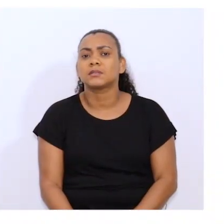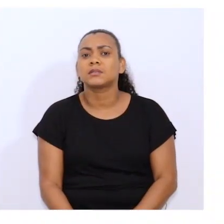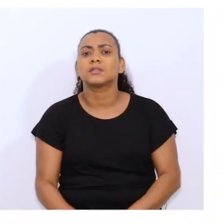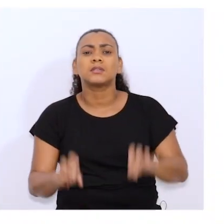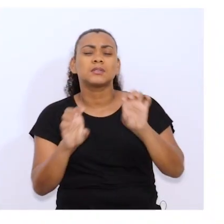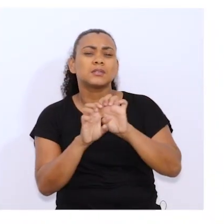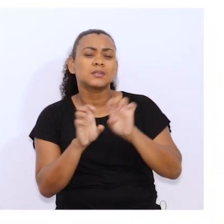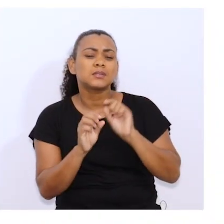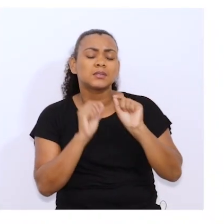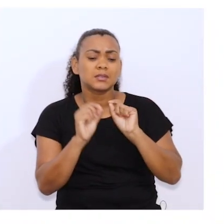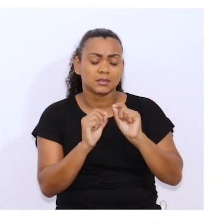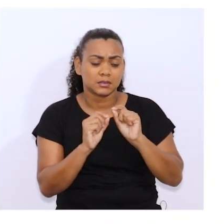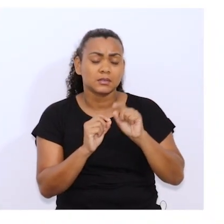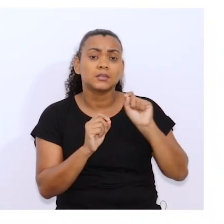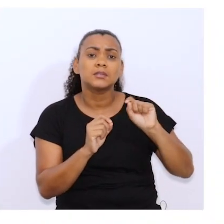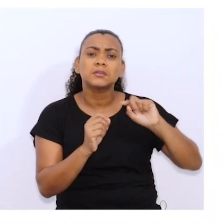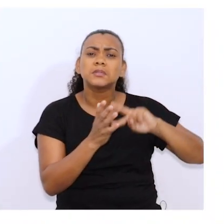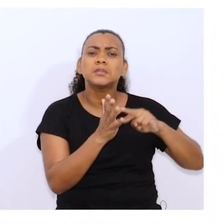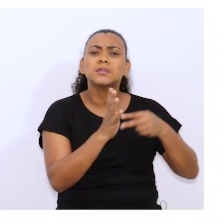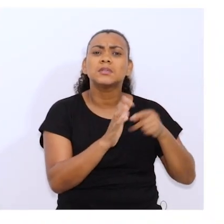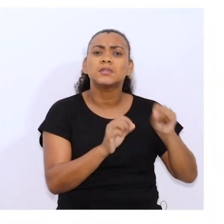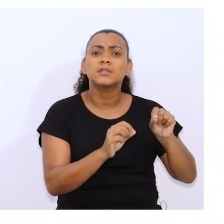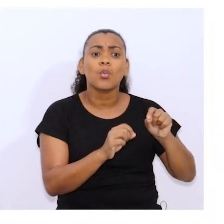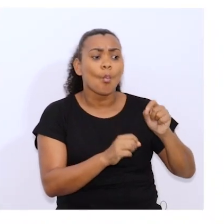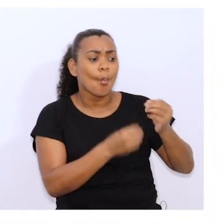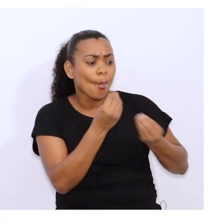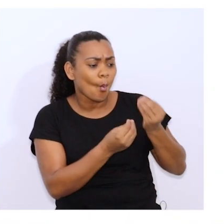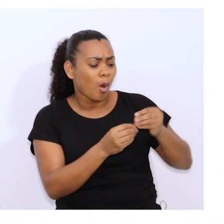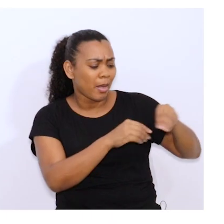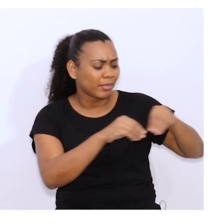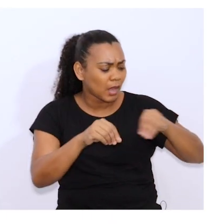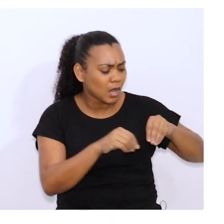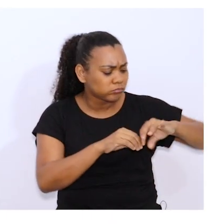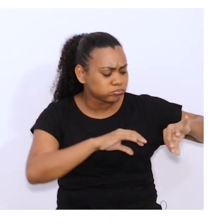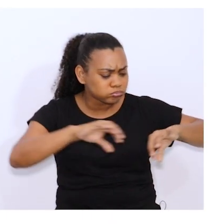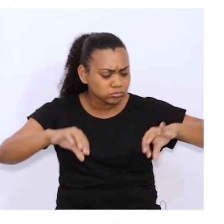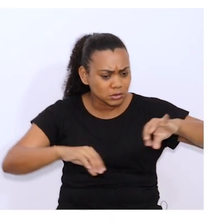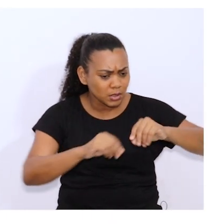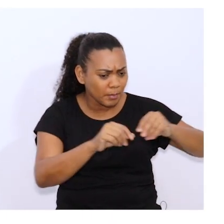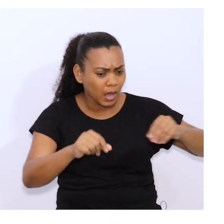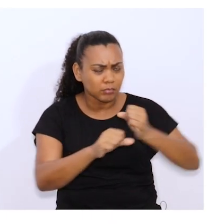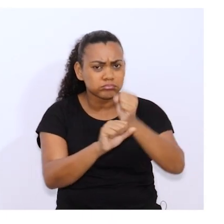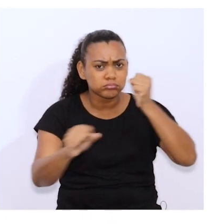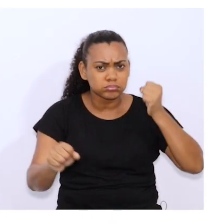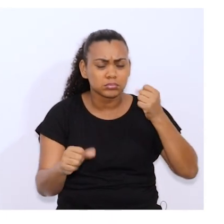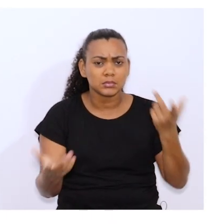Estrutura fundiária corresponde à maneira como as terras estão distribuídas no território.